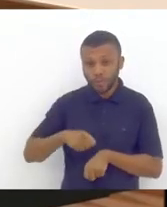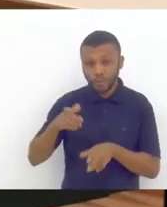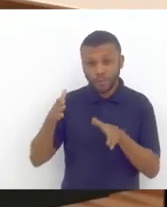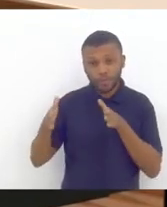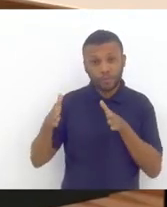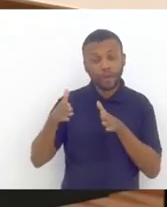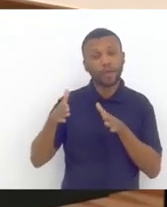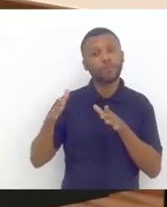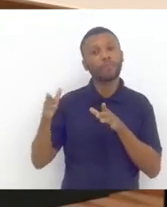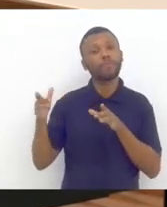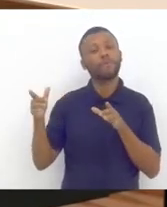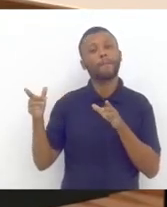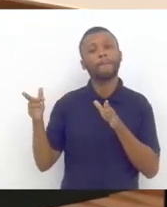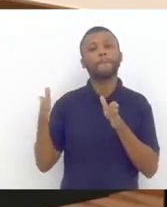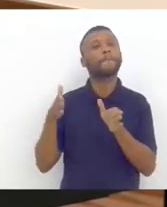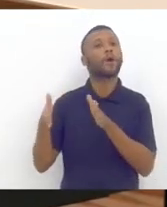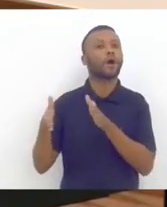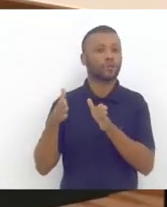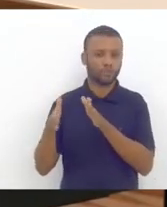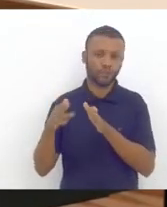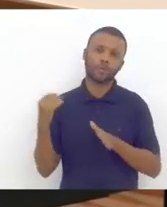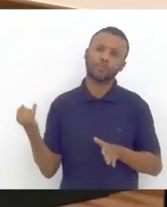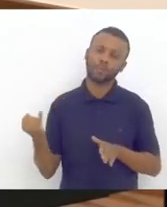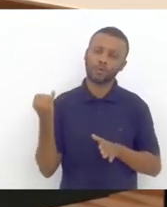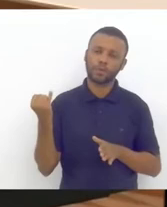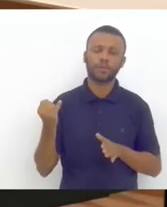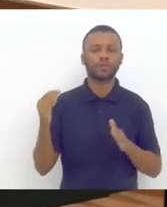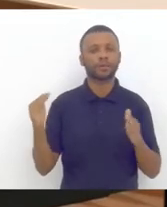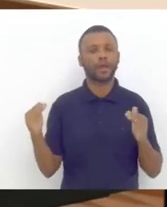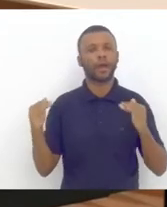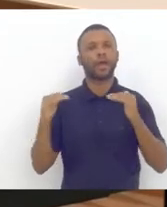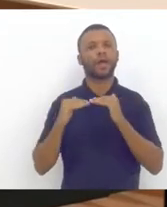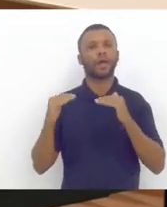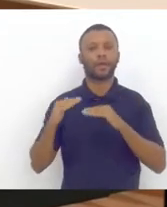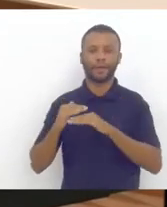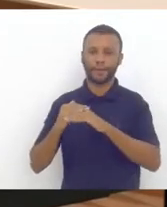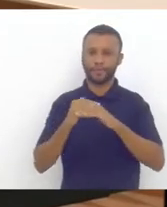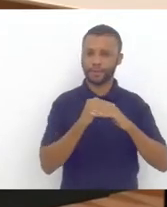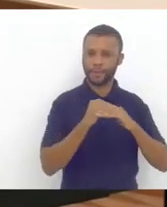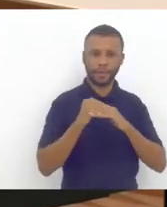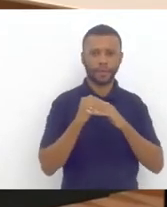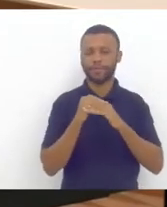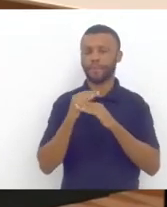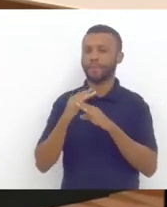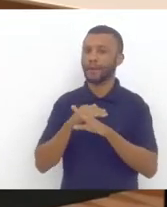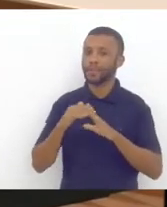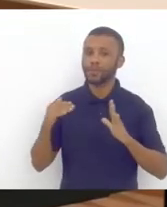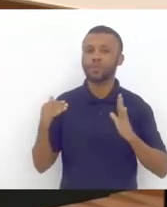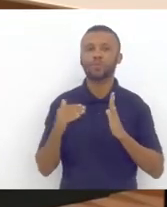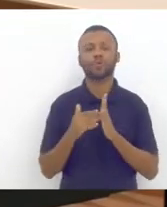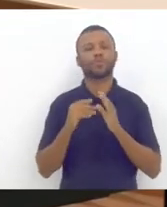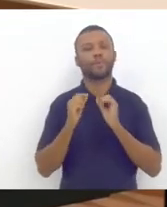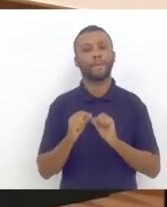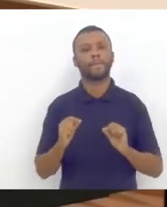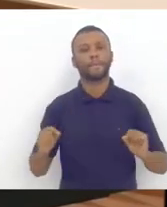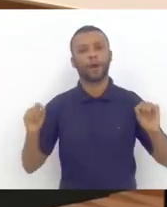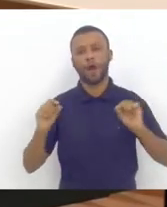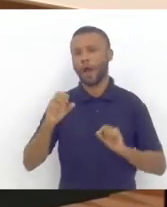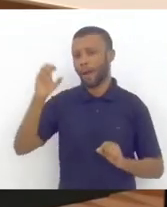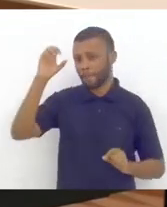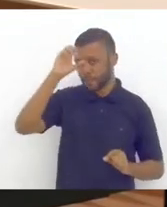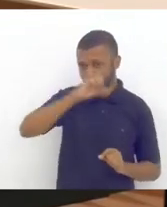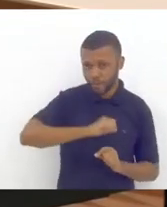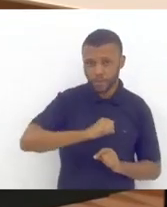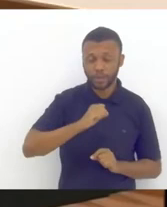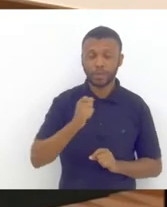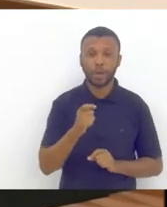próximo. Né? E isso é importante para a questão da equidade, equidade para todos. Eu aprendi isso, não